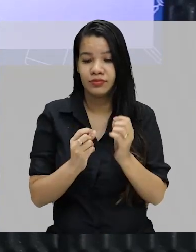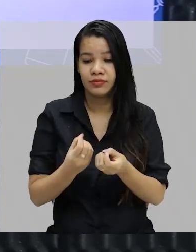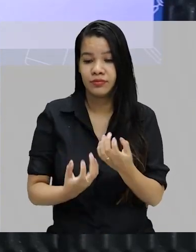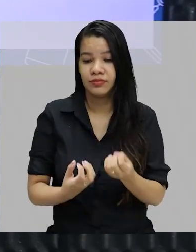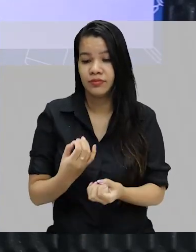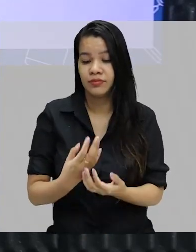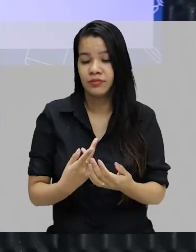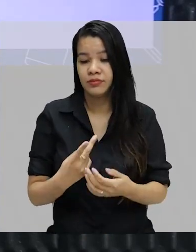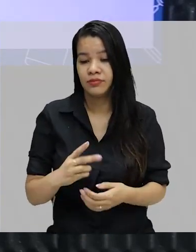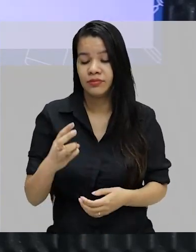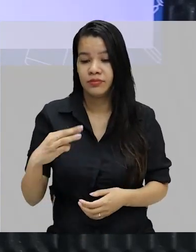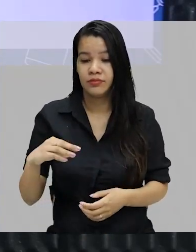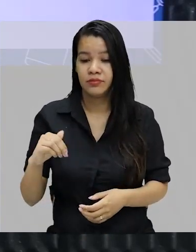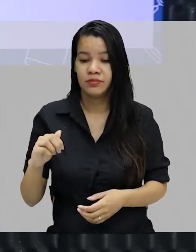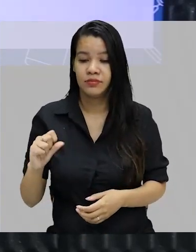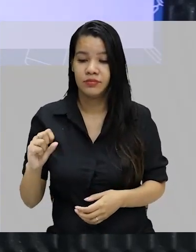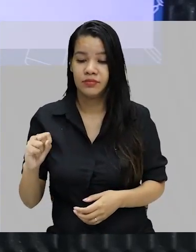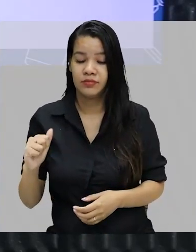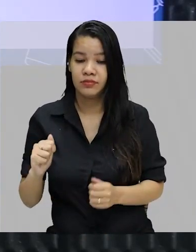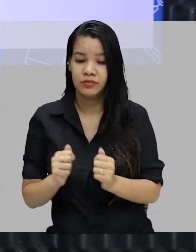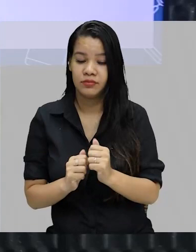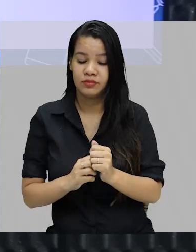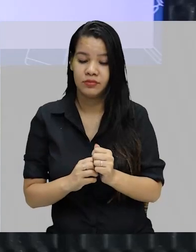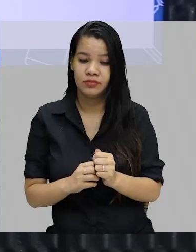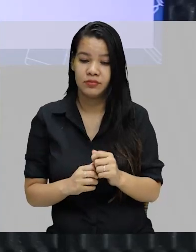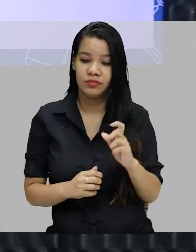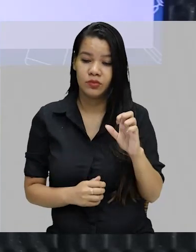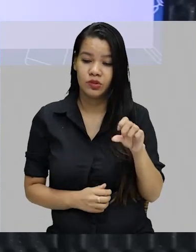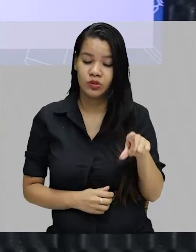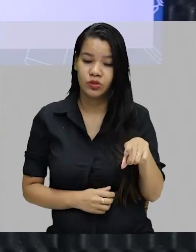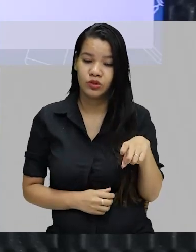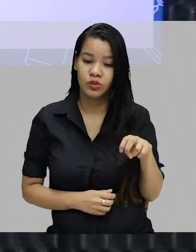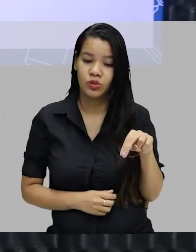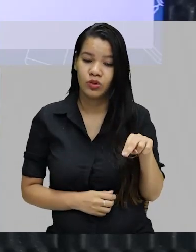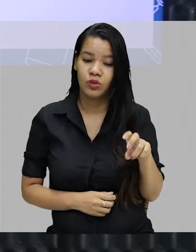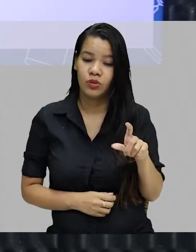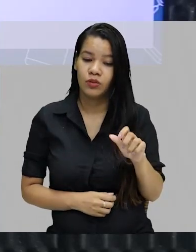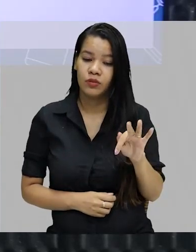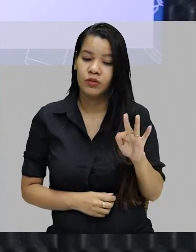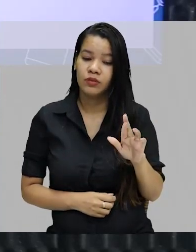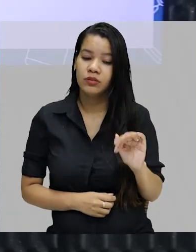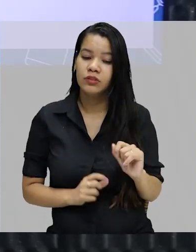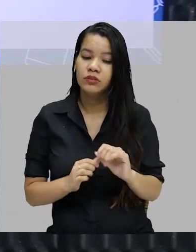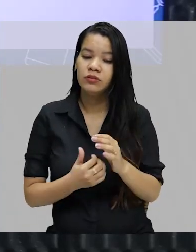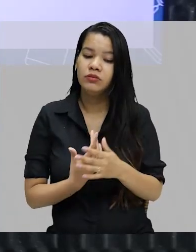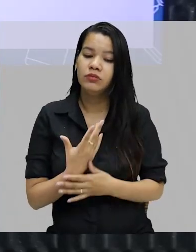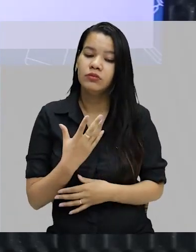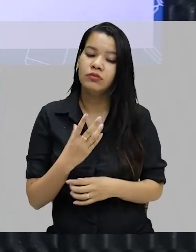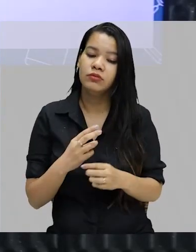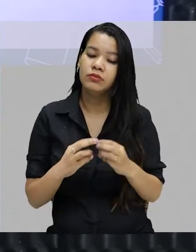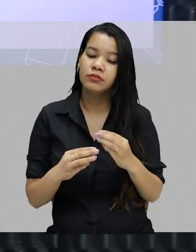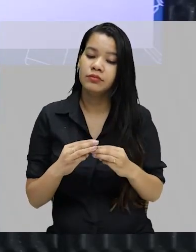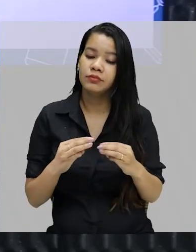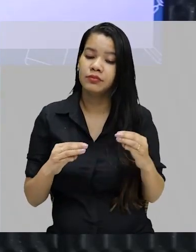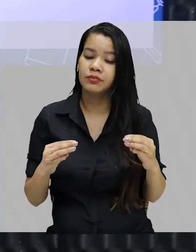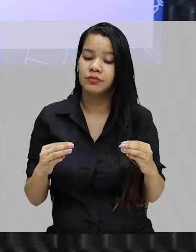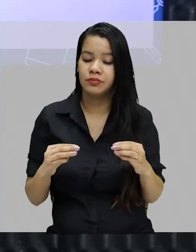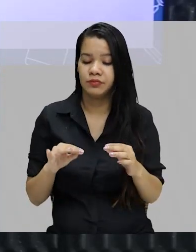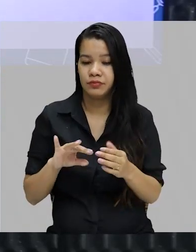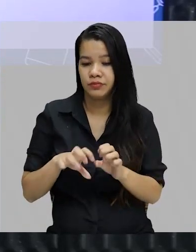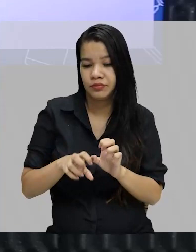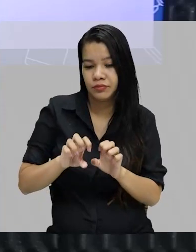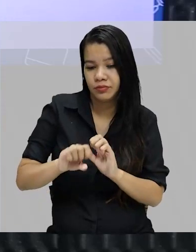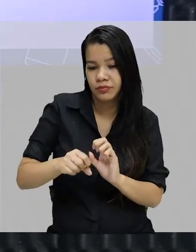massa viscosa com enxofre produzia um material bastante elástico, que praticamente não